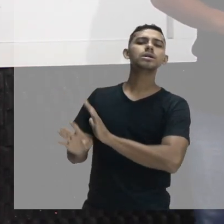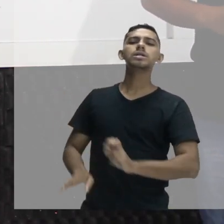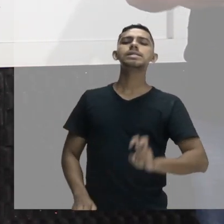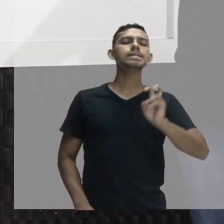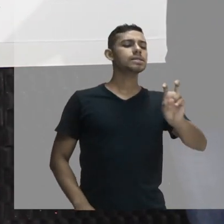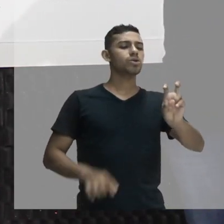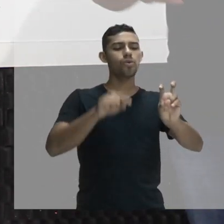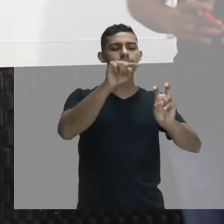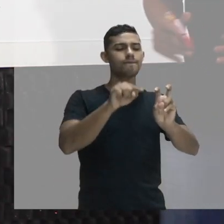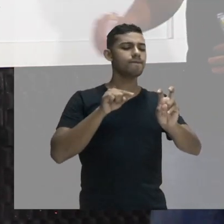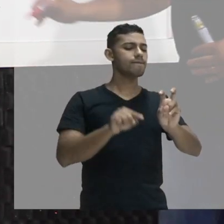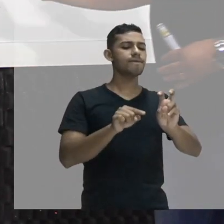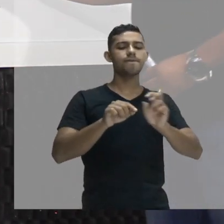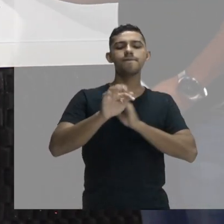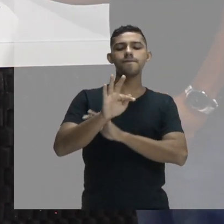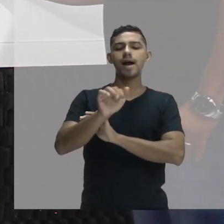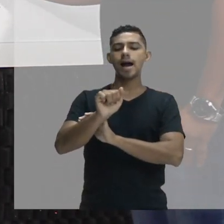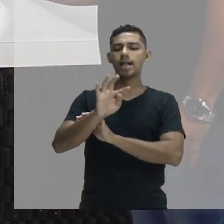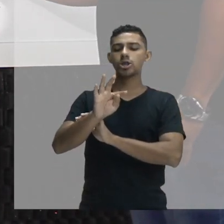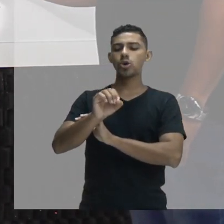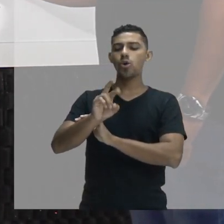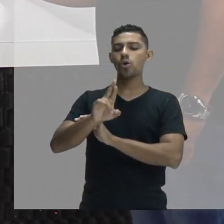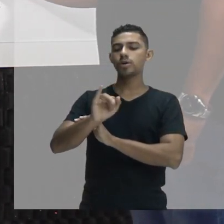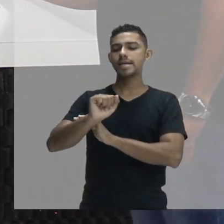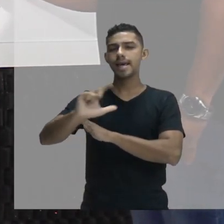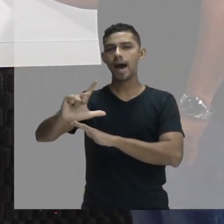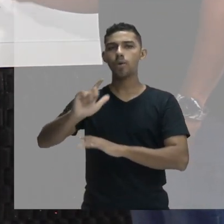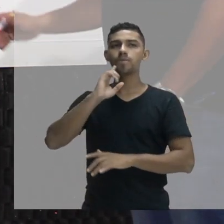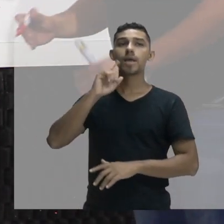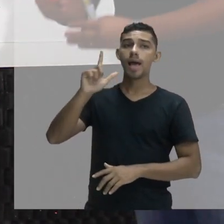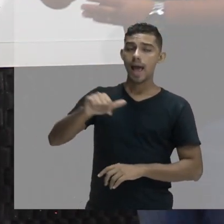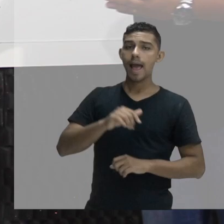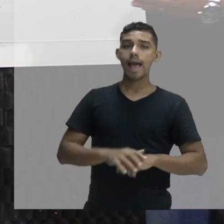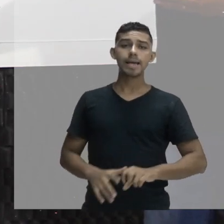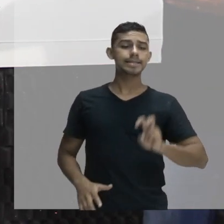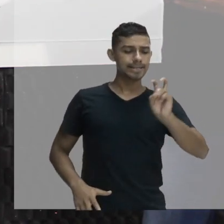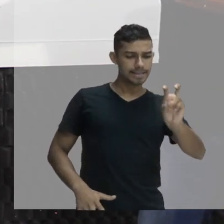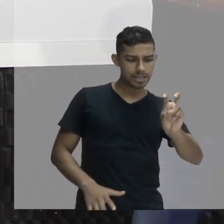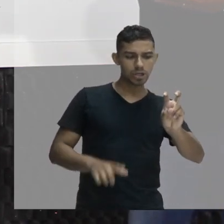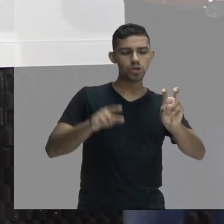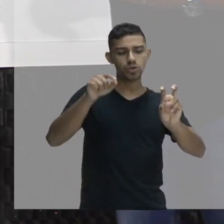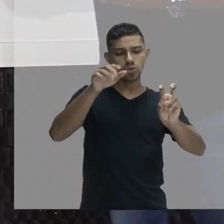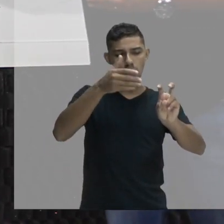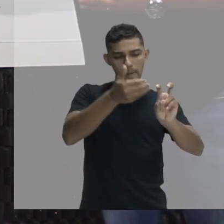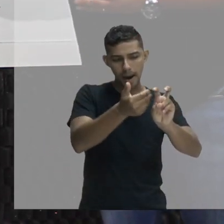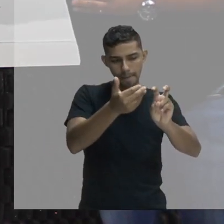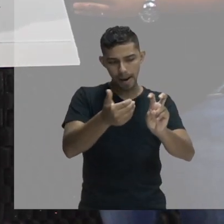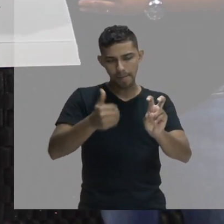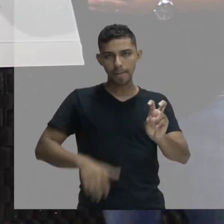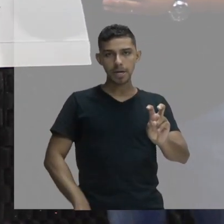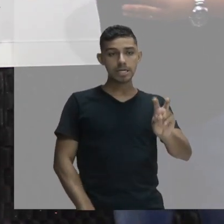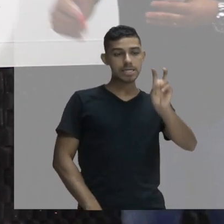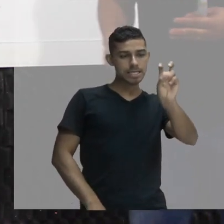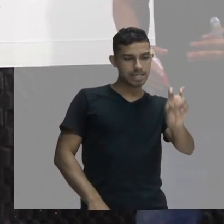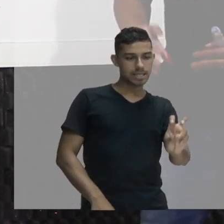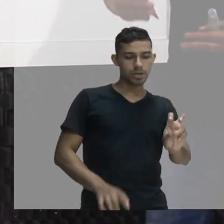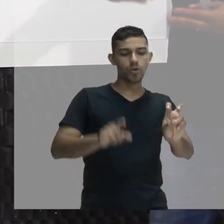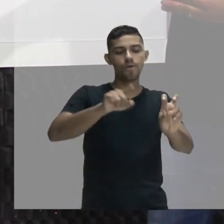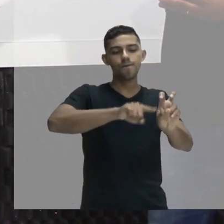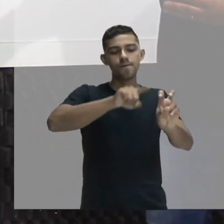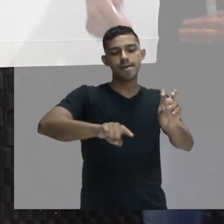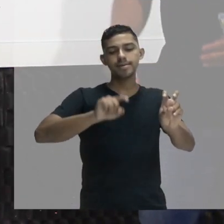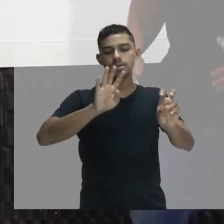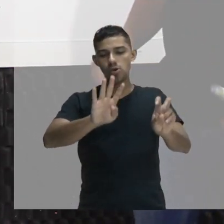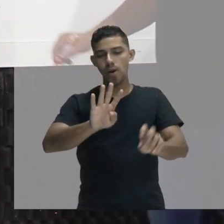5 fatorial, né? Ó, 5 fatorial é o 5 você vai multiplicando, tirando uma unidade até chegar no 1